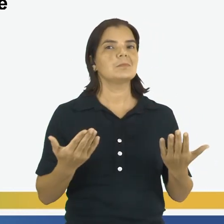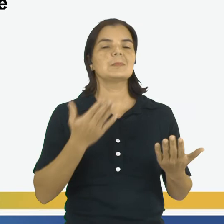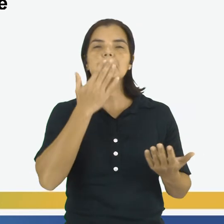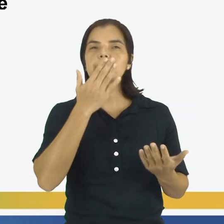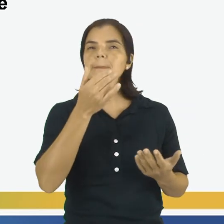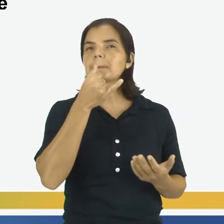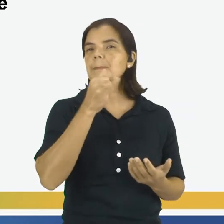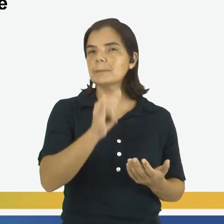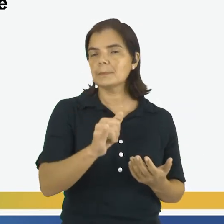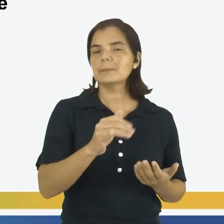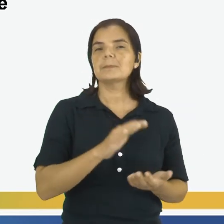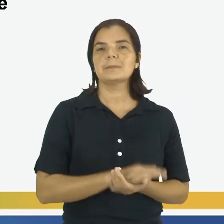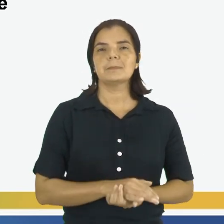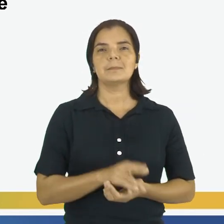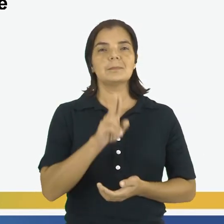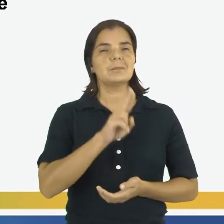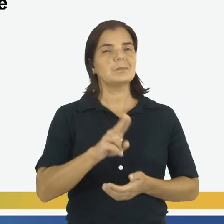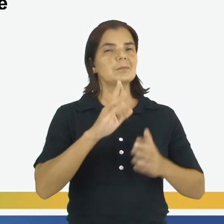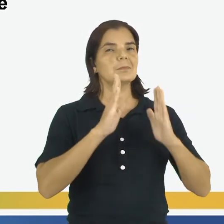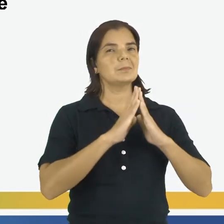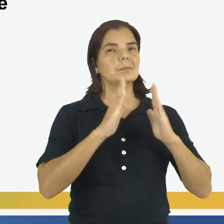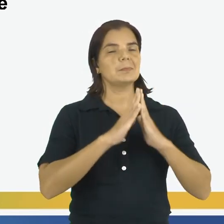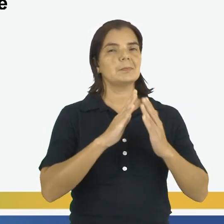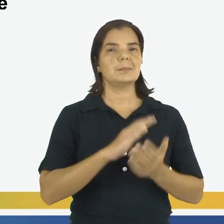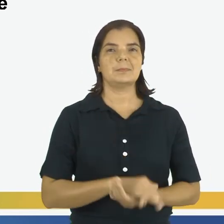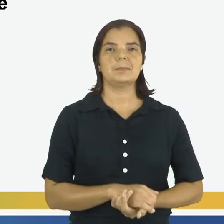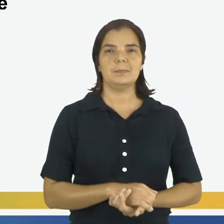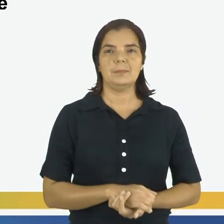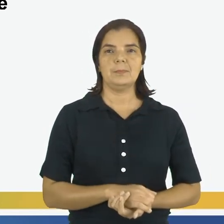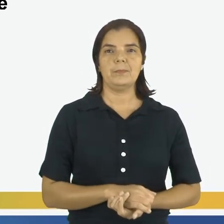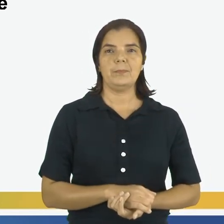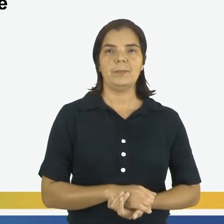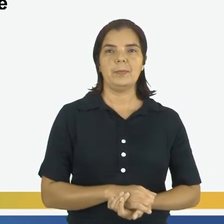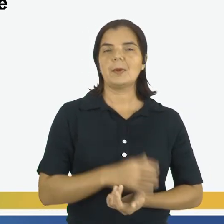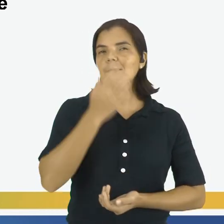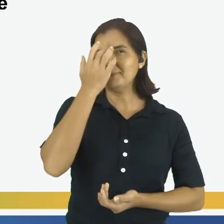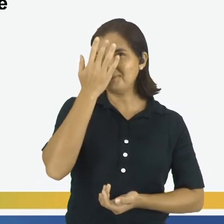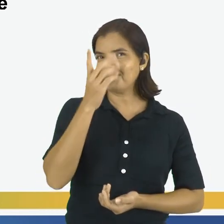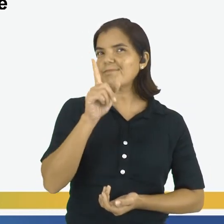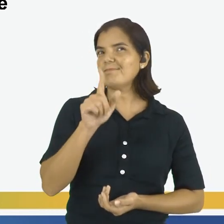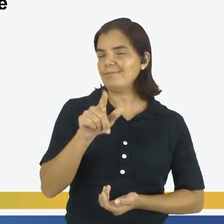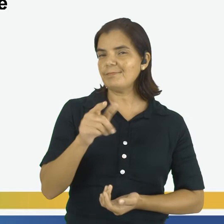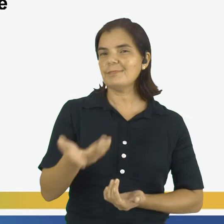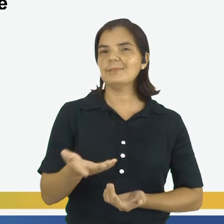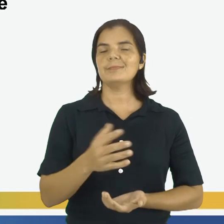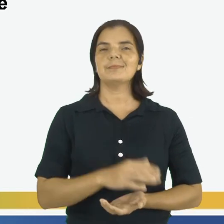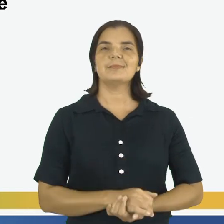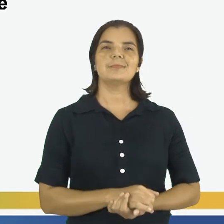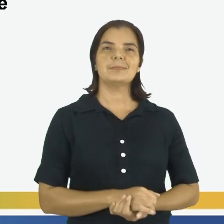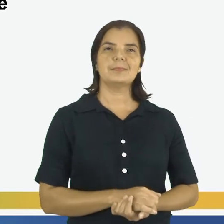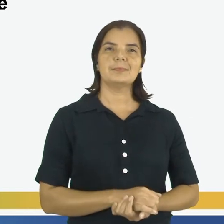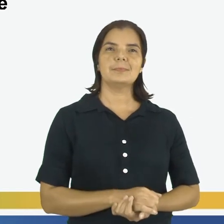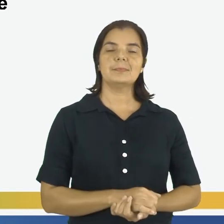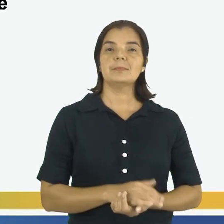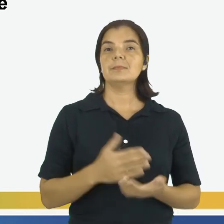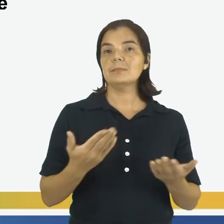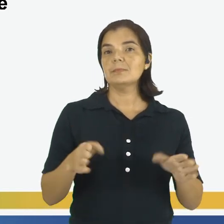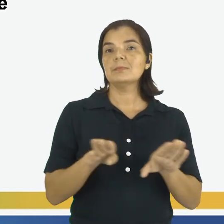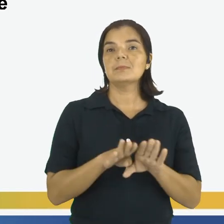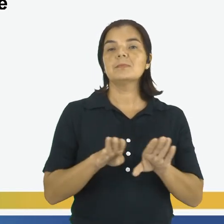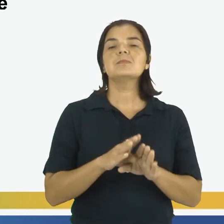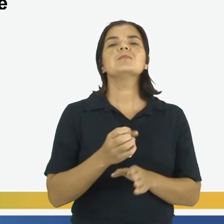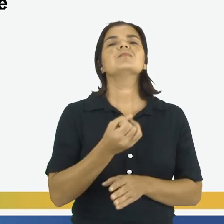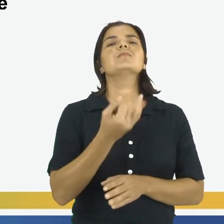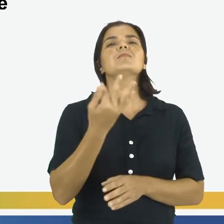tipo de energia que nós utilizamos na nossa casa? Bem fácil, né, essa atividade? E também,